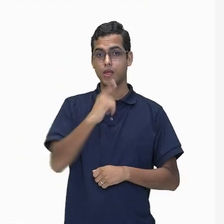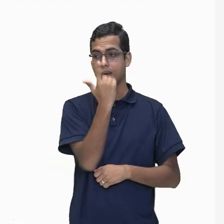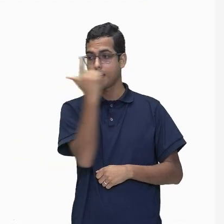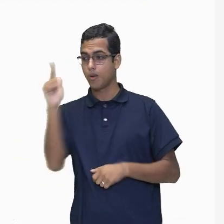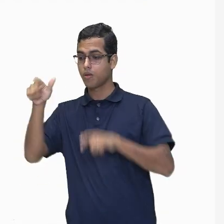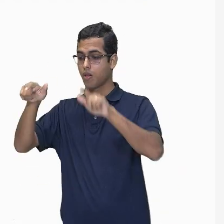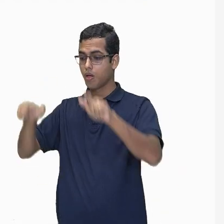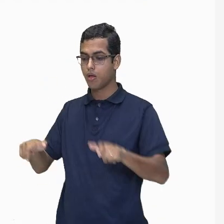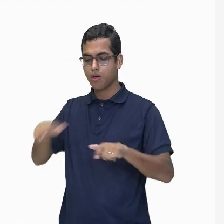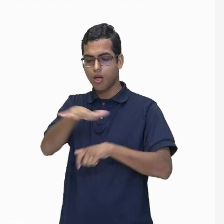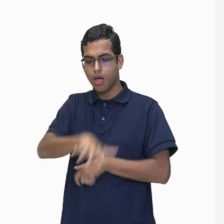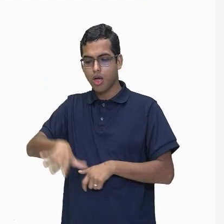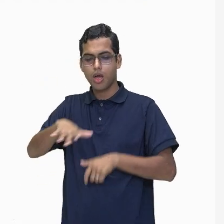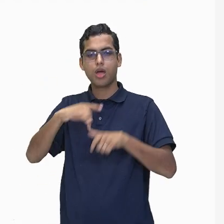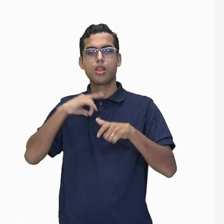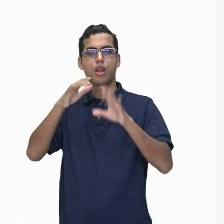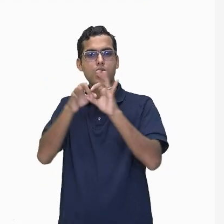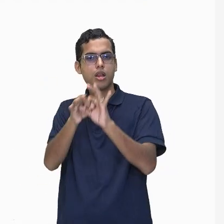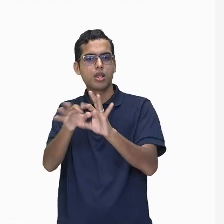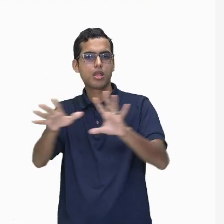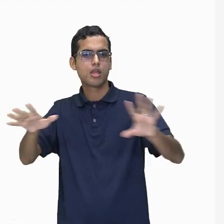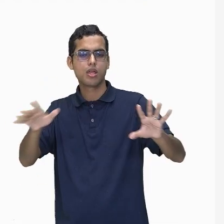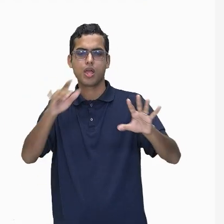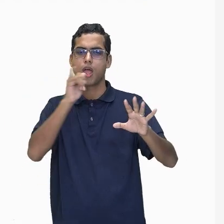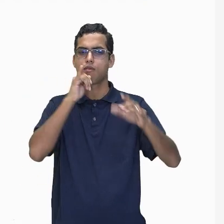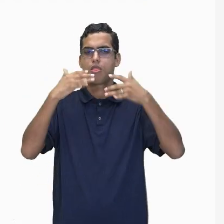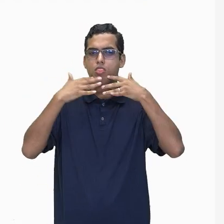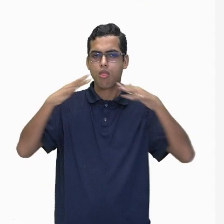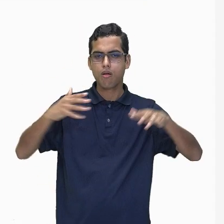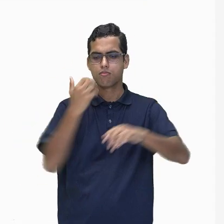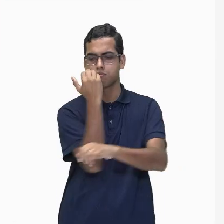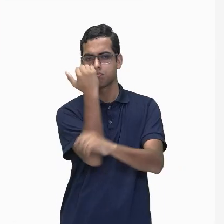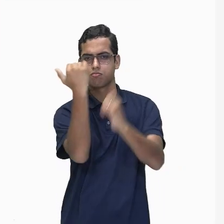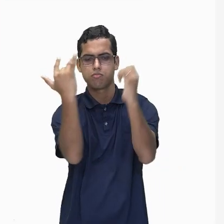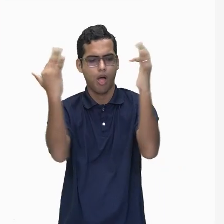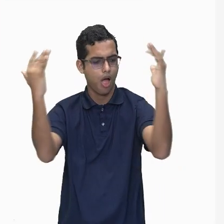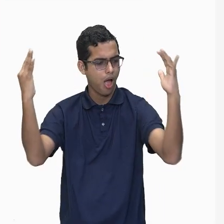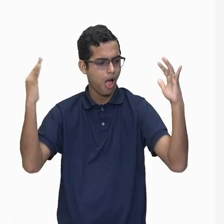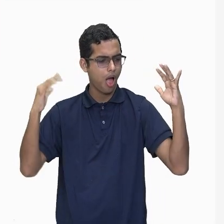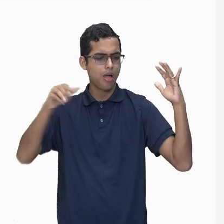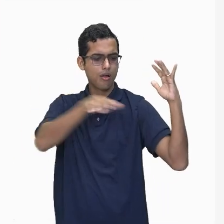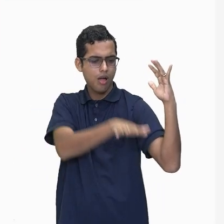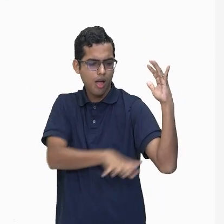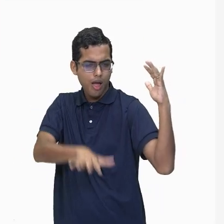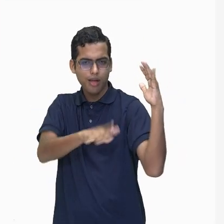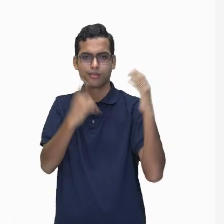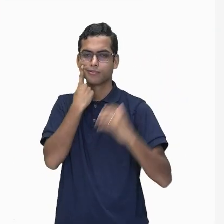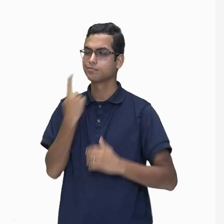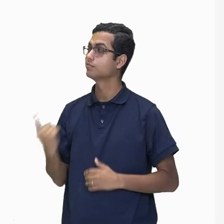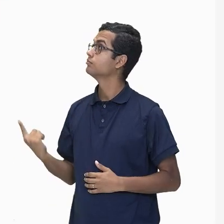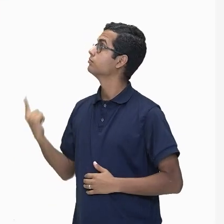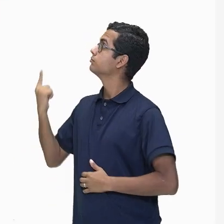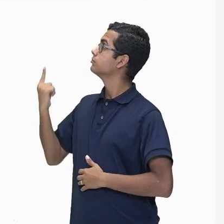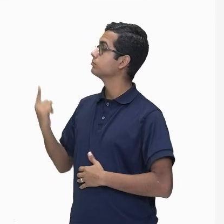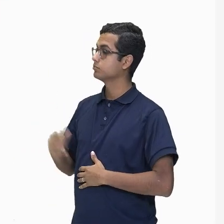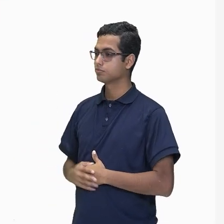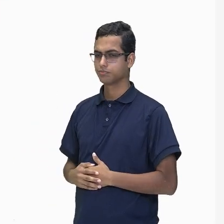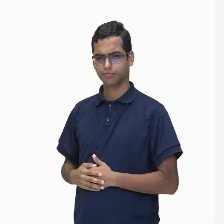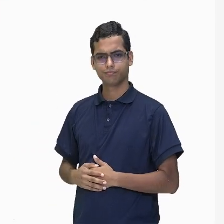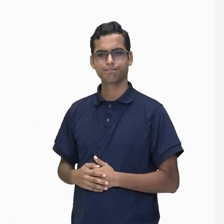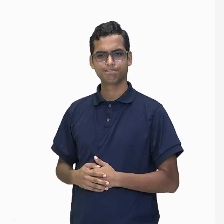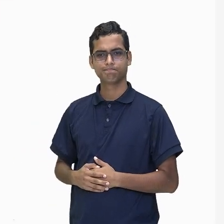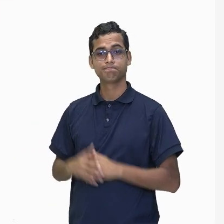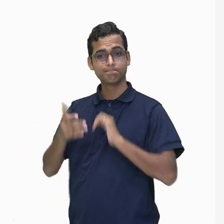abertos mesmo e naturais, como mostrado aí nessa imagem, né? Então, gente, jogar é